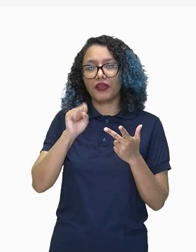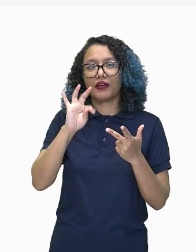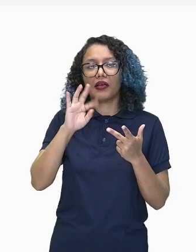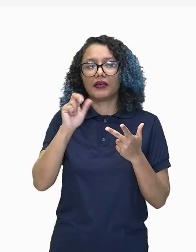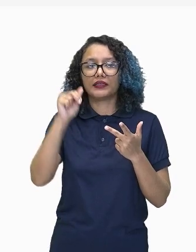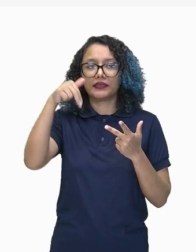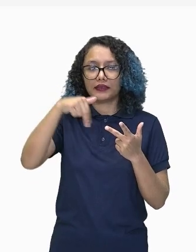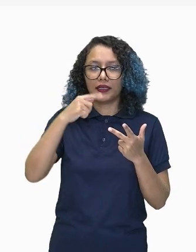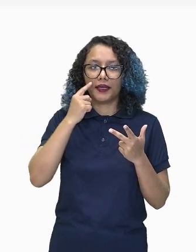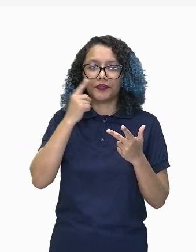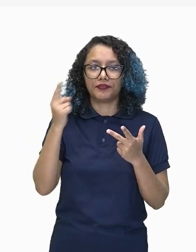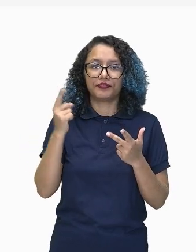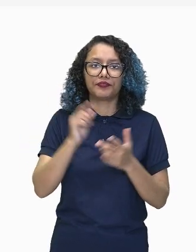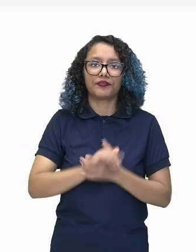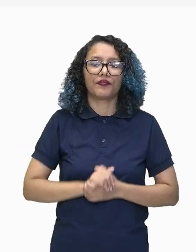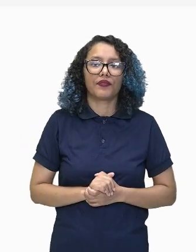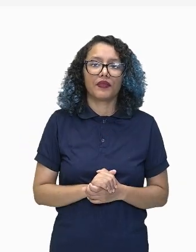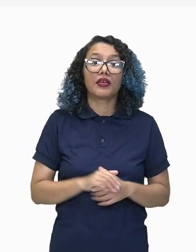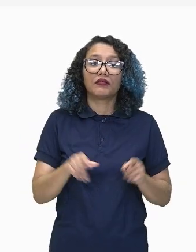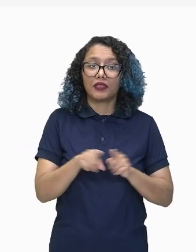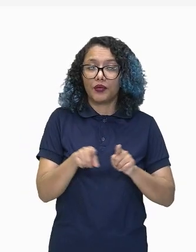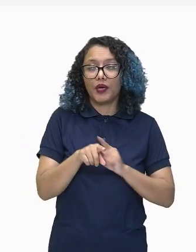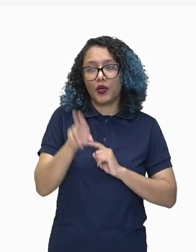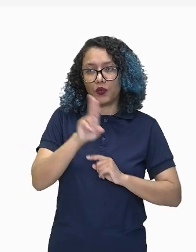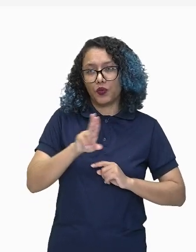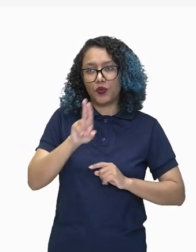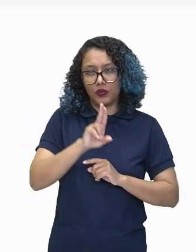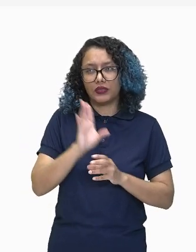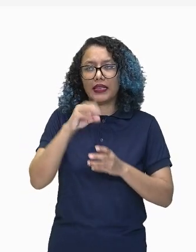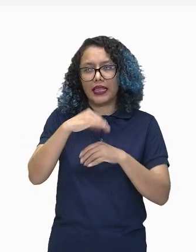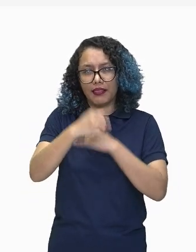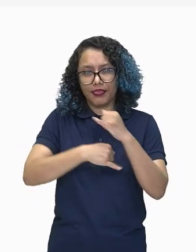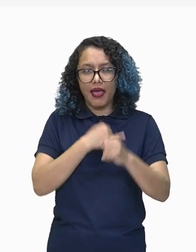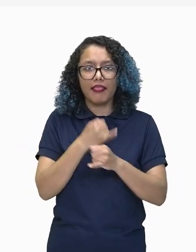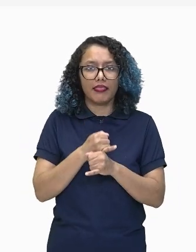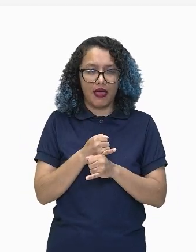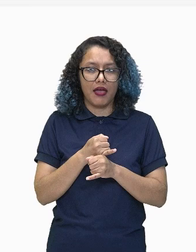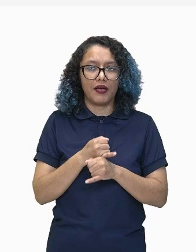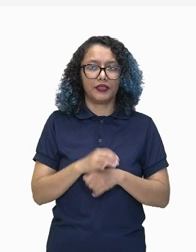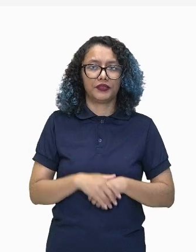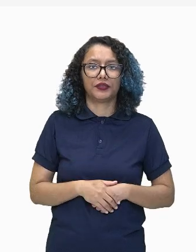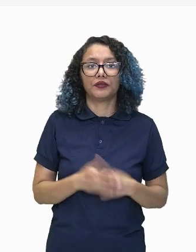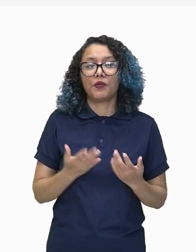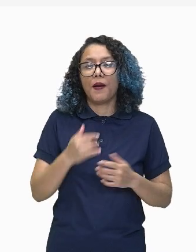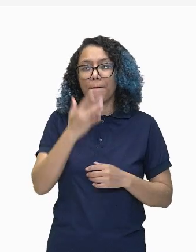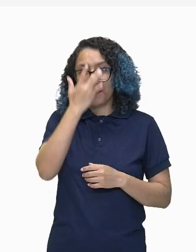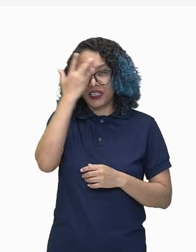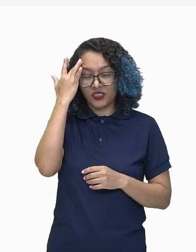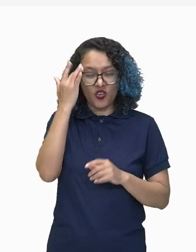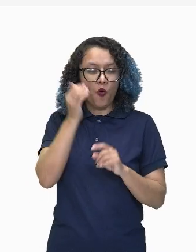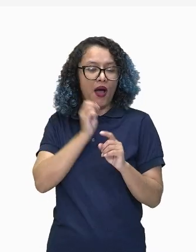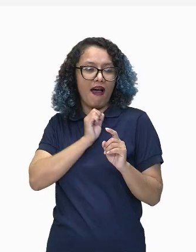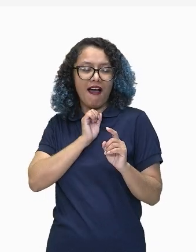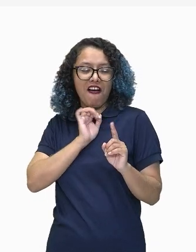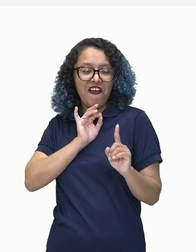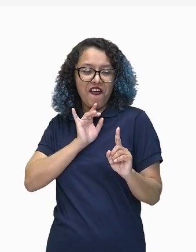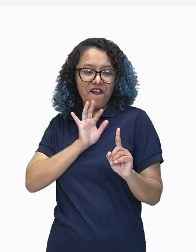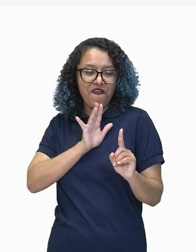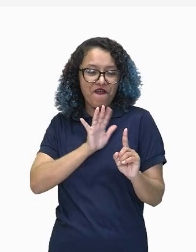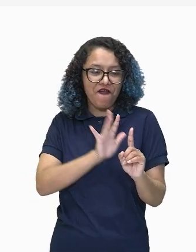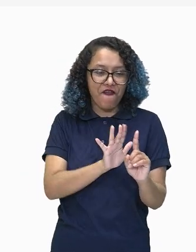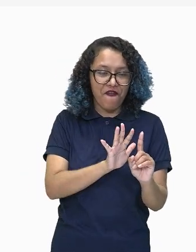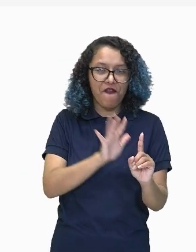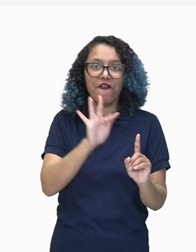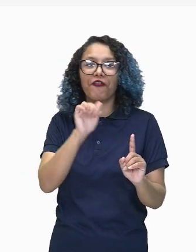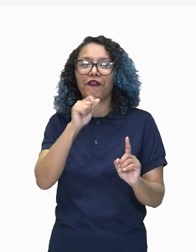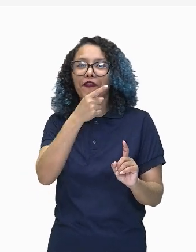stan, que é utilizada também muito na linguagem da internet, que é um fã extremamente dedicado, né? Um fã extremamente dedicado